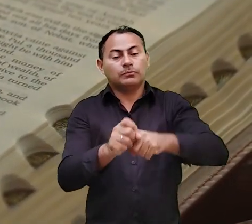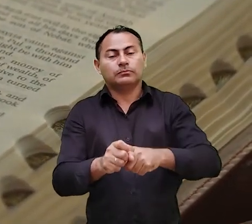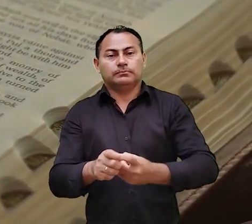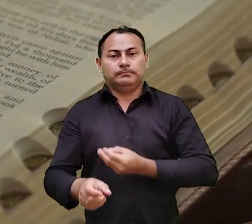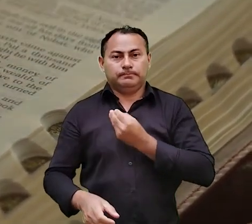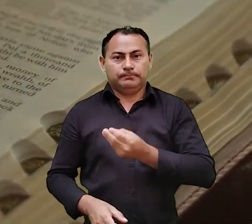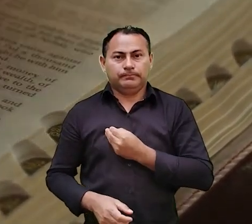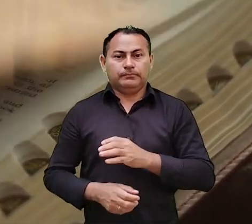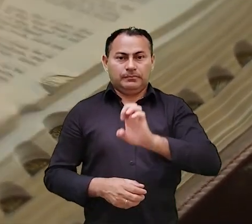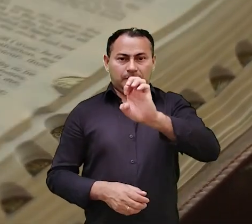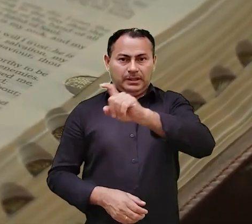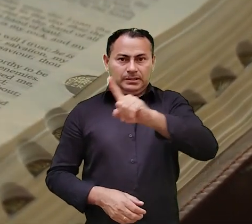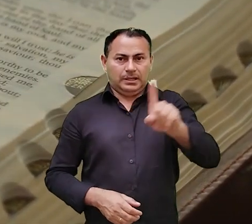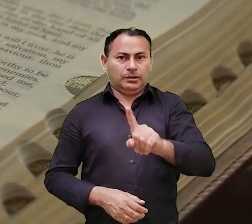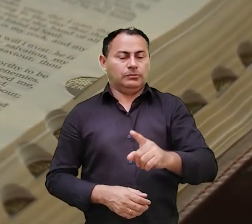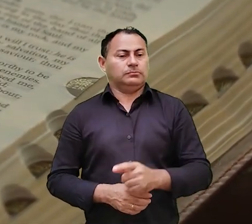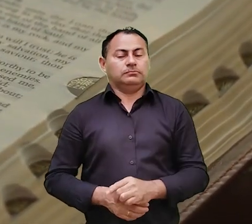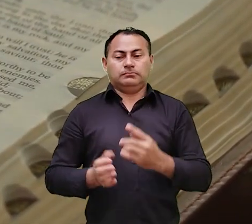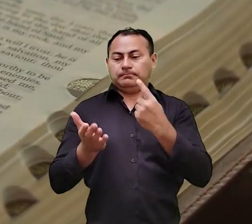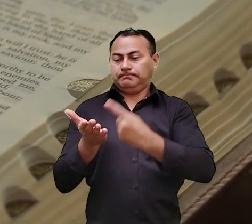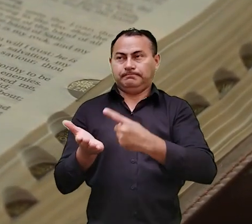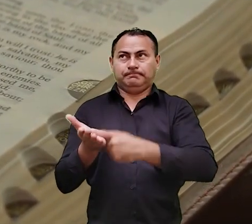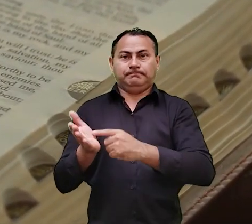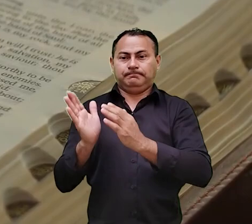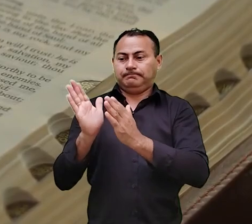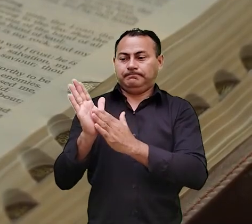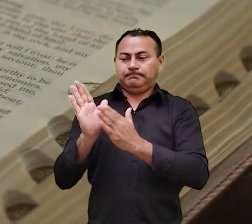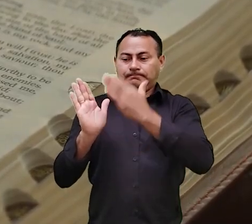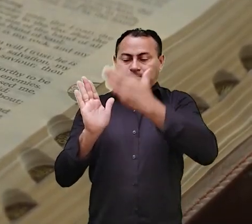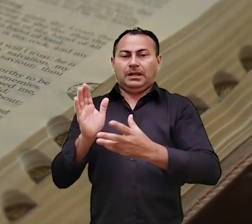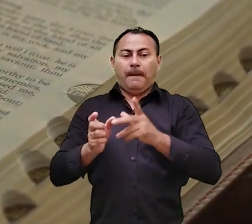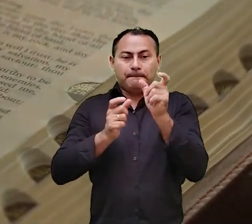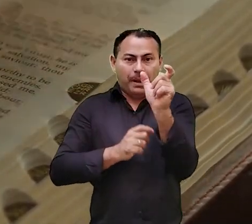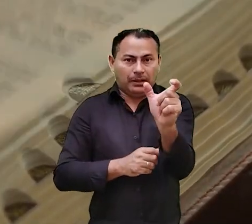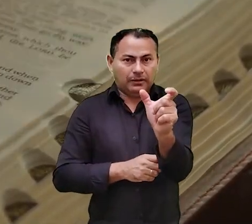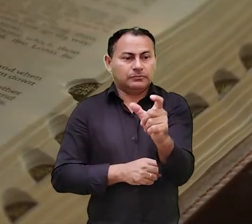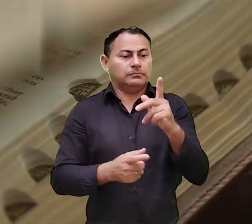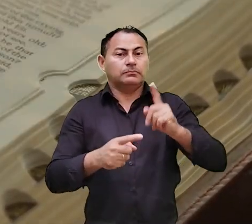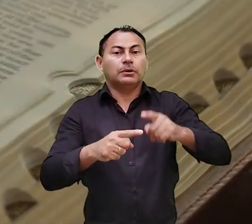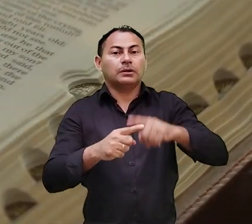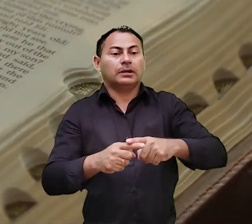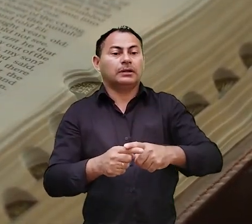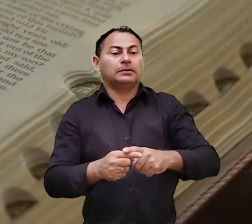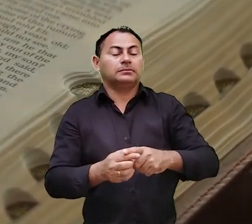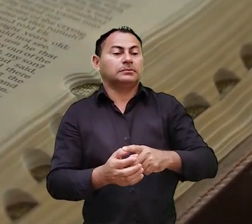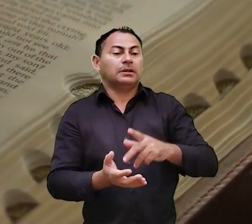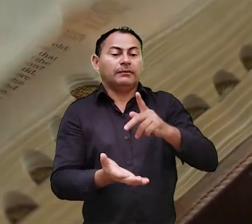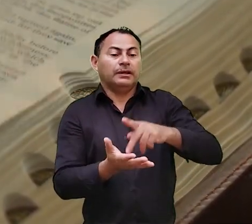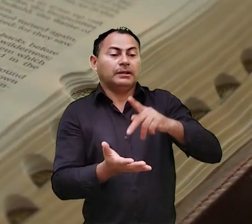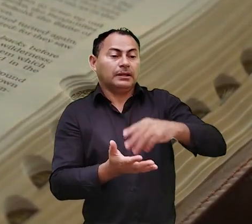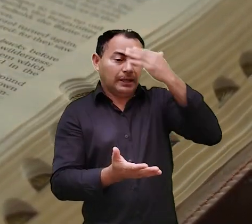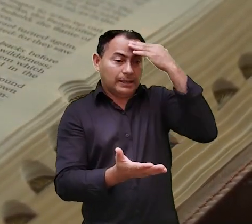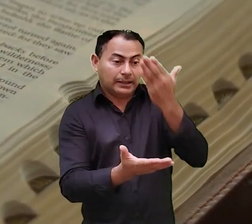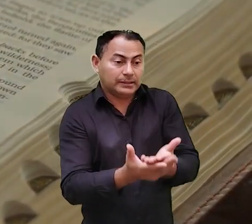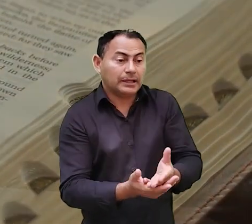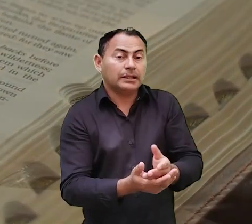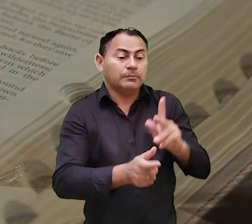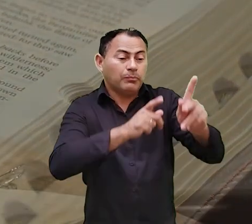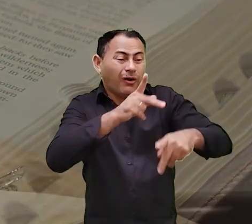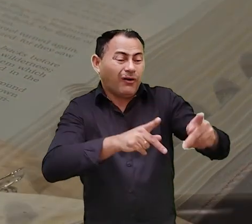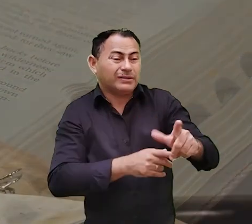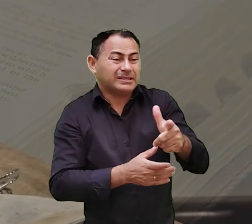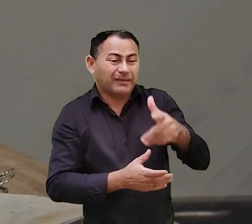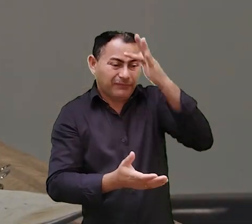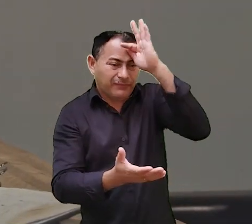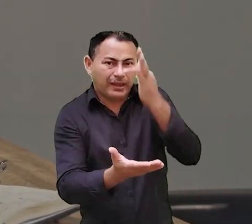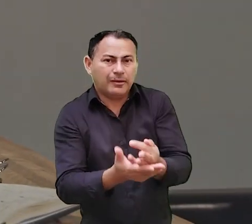voltar a viver. Ezequiel não comprometeu sua palavra, porque na verdade ele não cria que aqueles